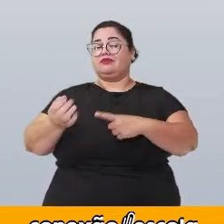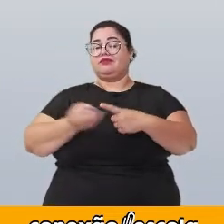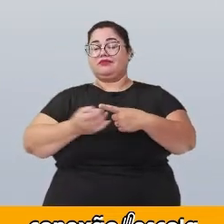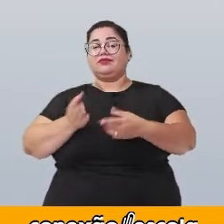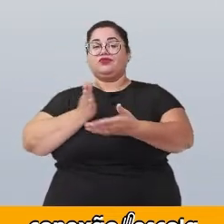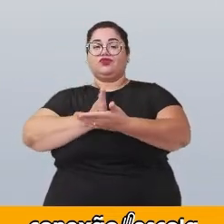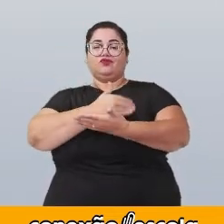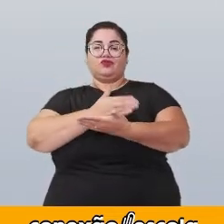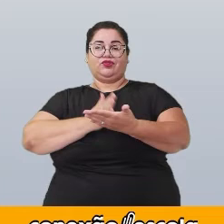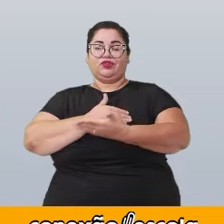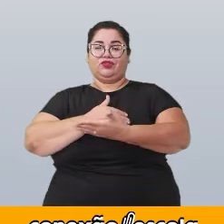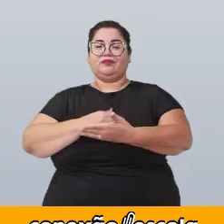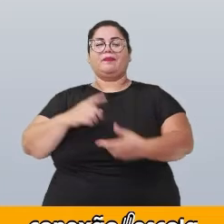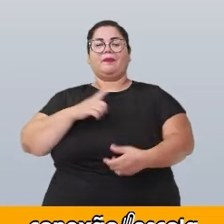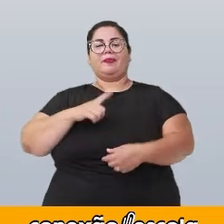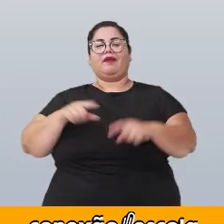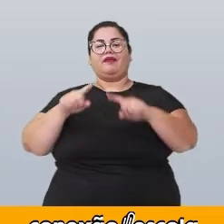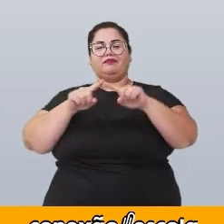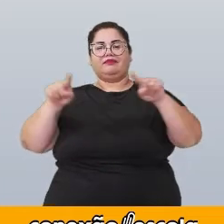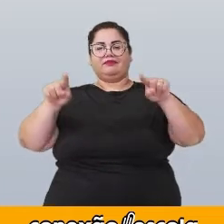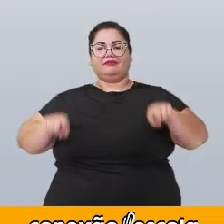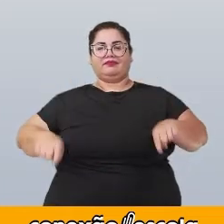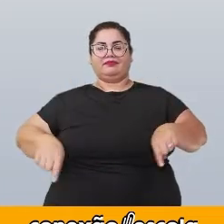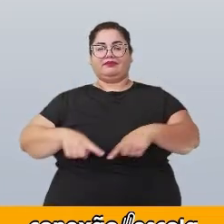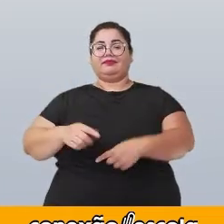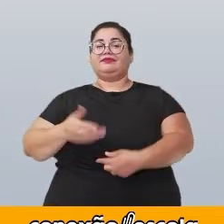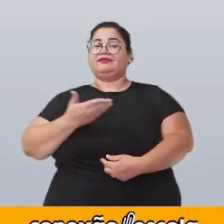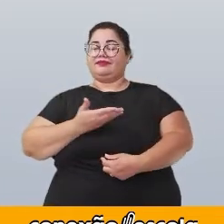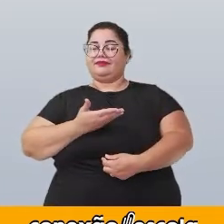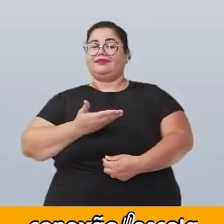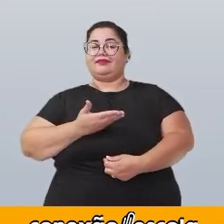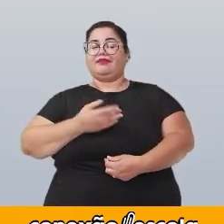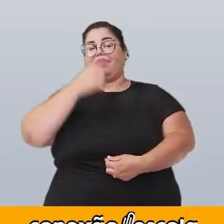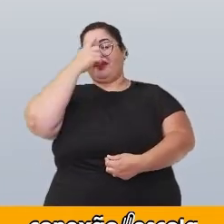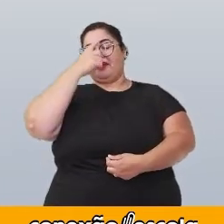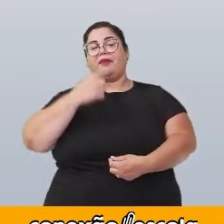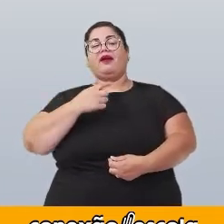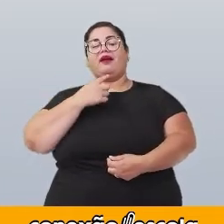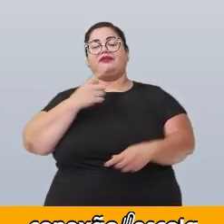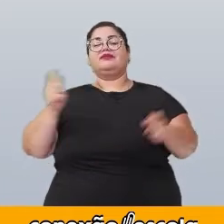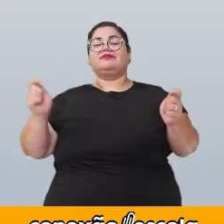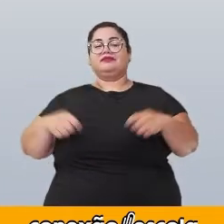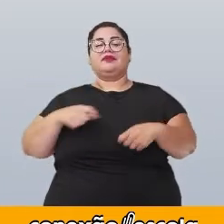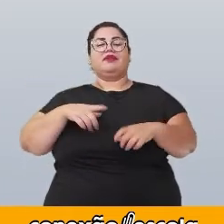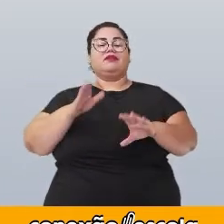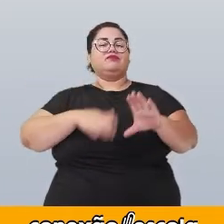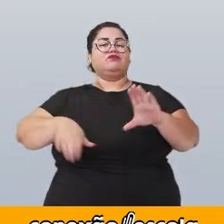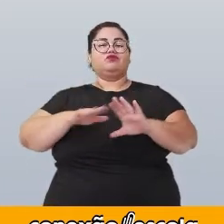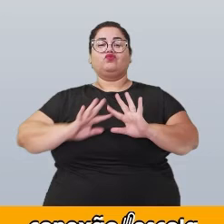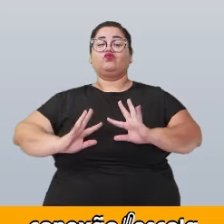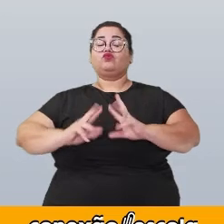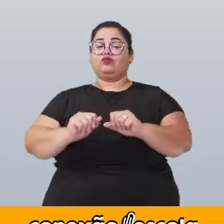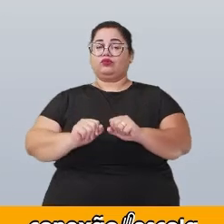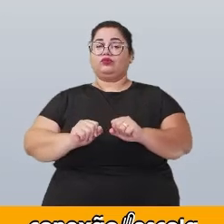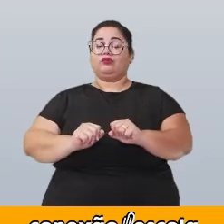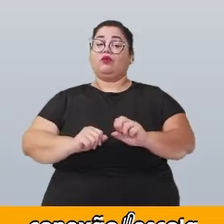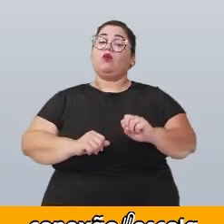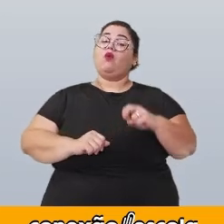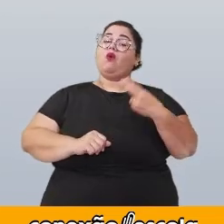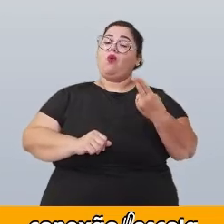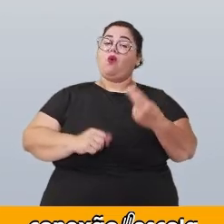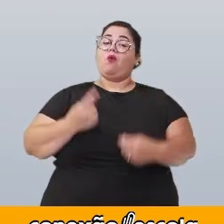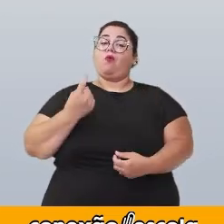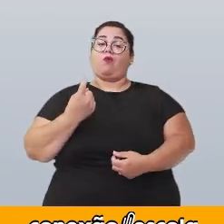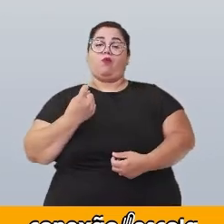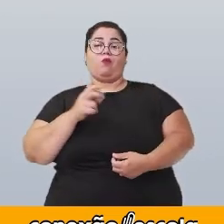essas divisões. Eu tenho aqui no meu slide uma figura que representa um inteiro ou